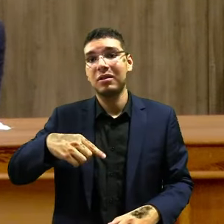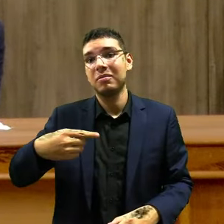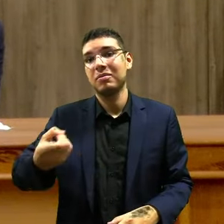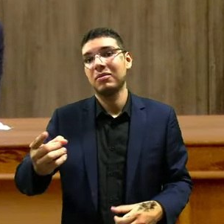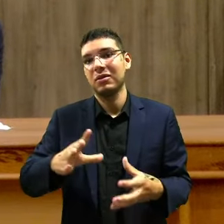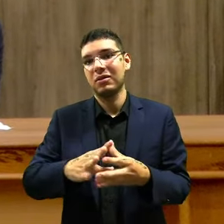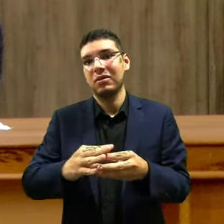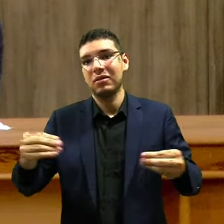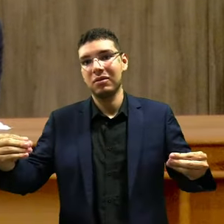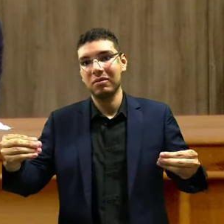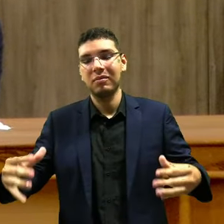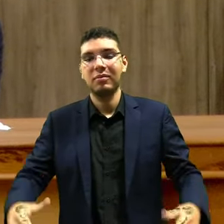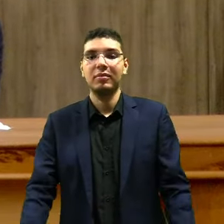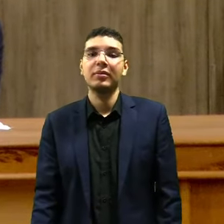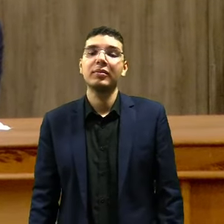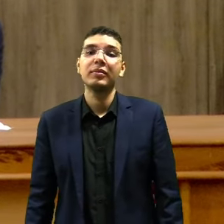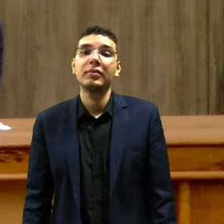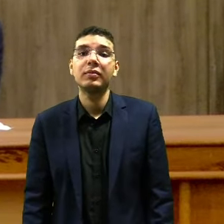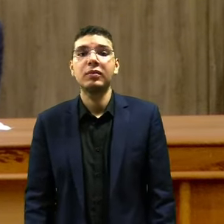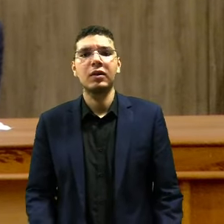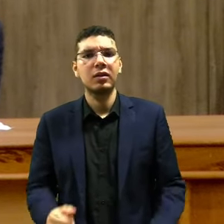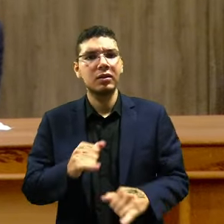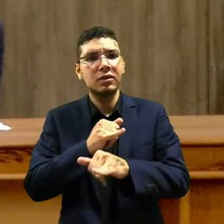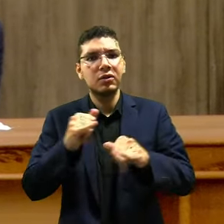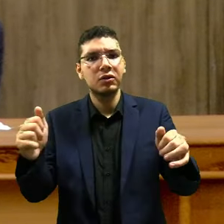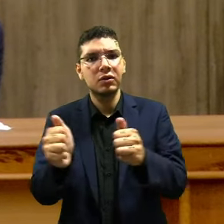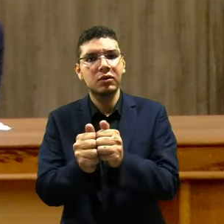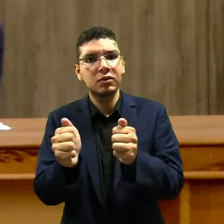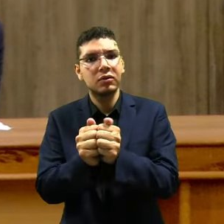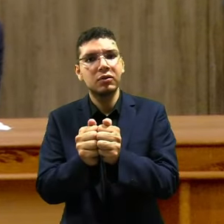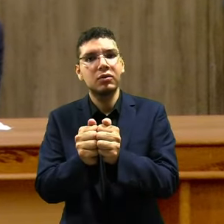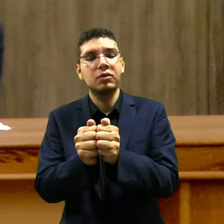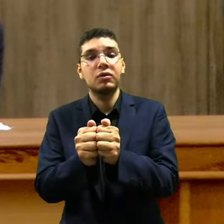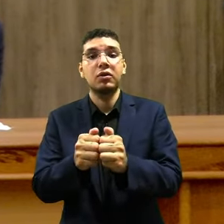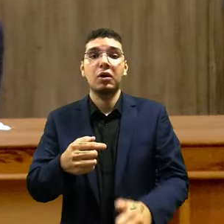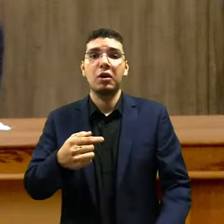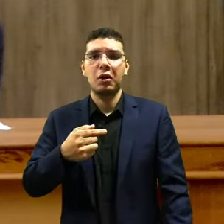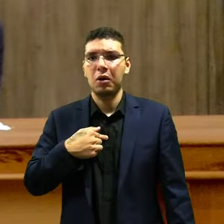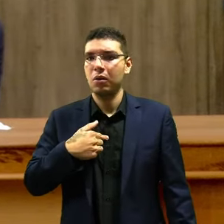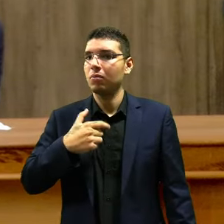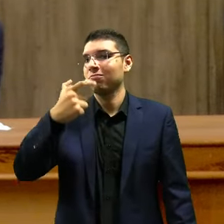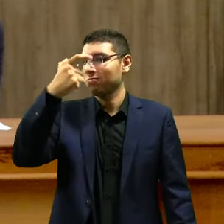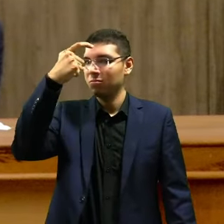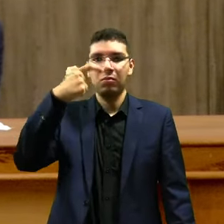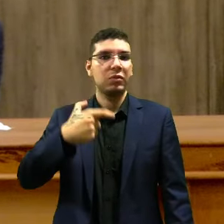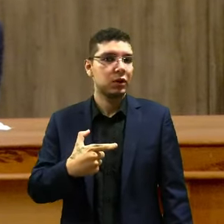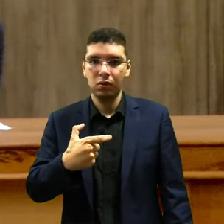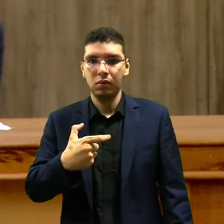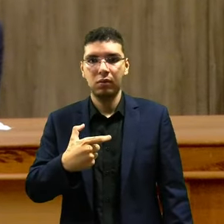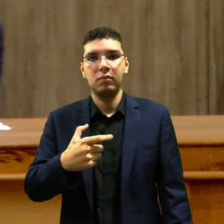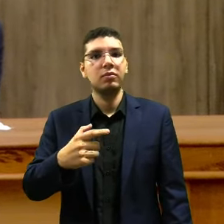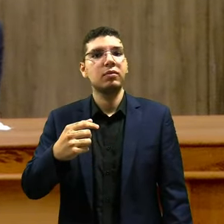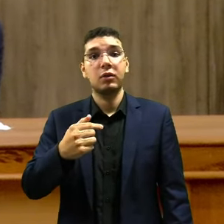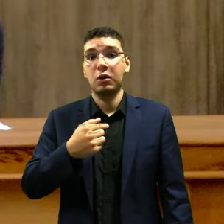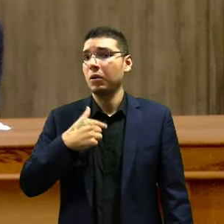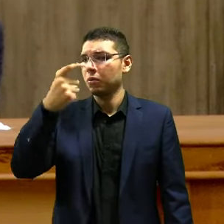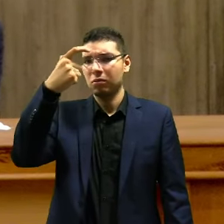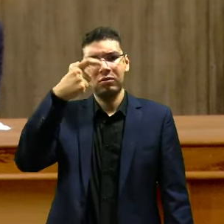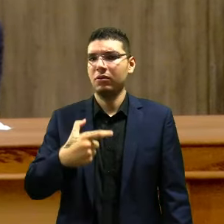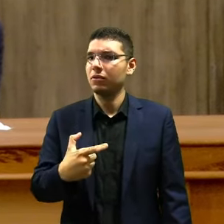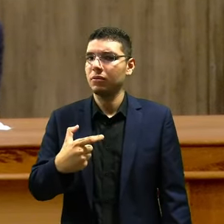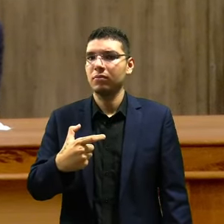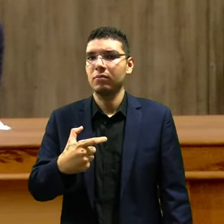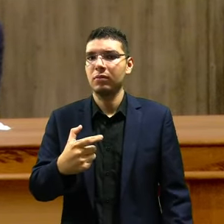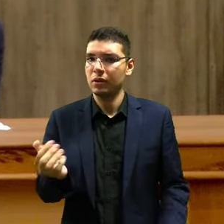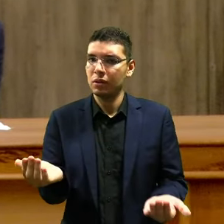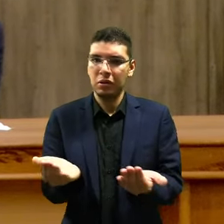13 diga comigo levante a sua mão e diga comigo eu não sou não diga com autoridade eu não sou